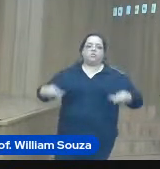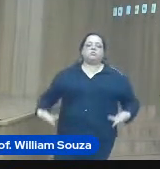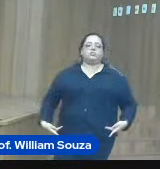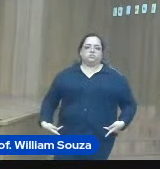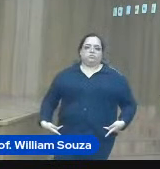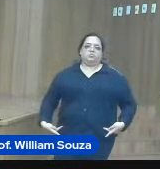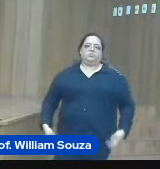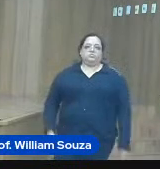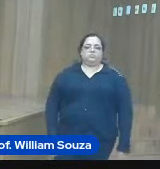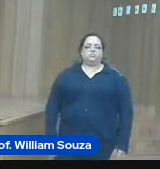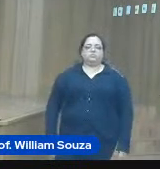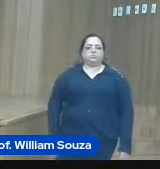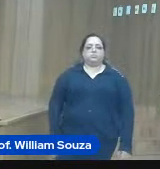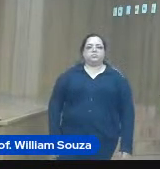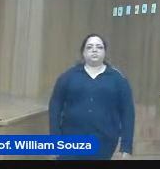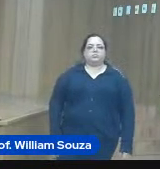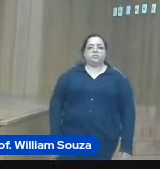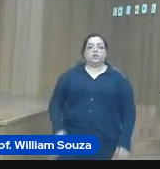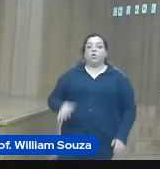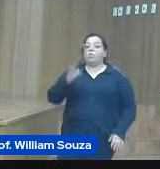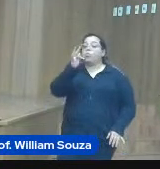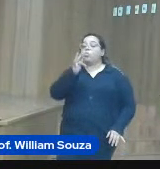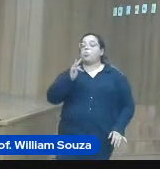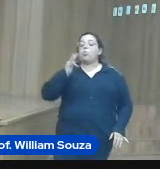Queridos, o nosso destino é o outro.